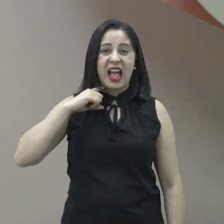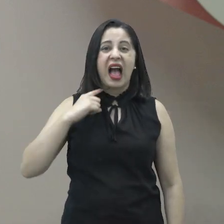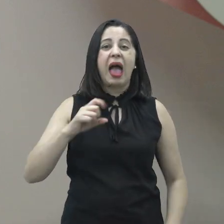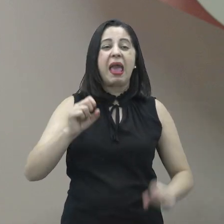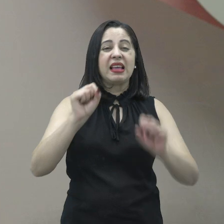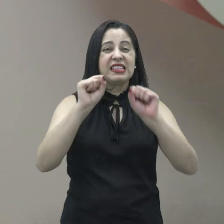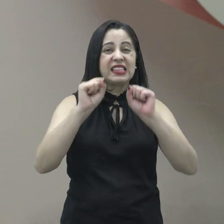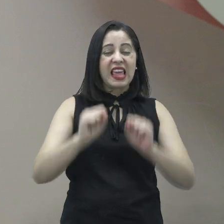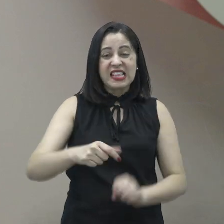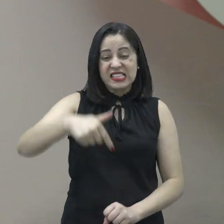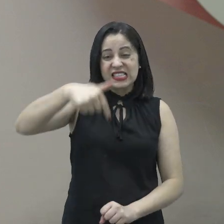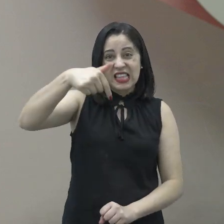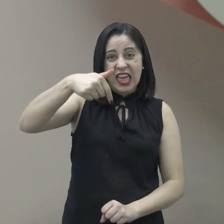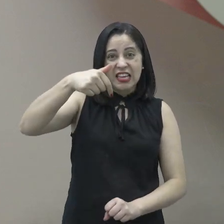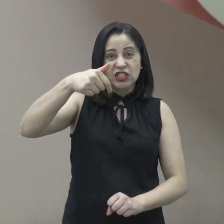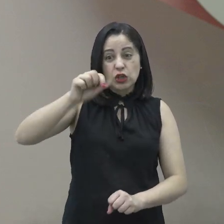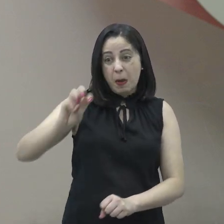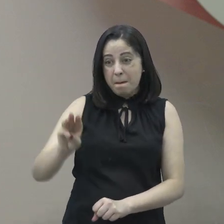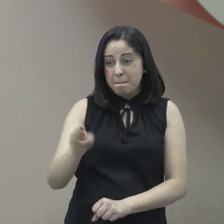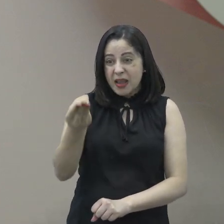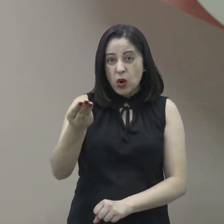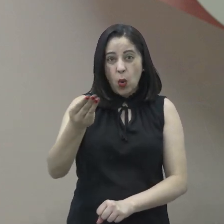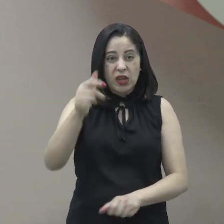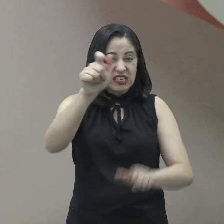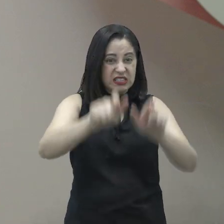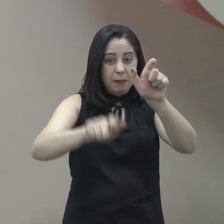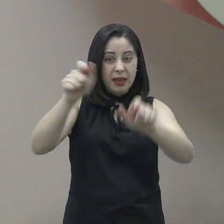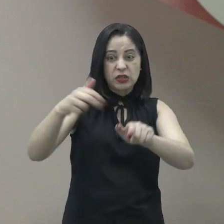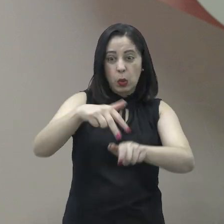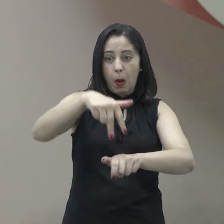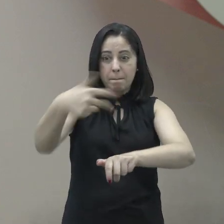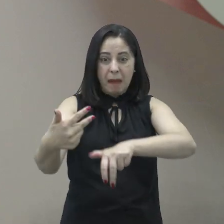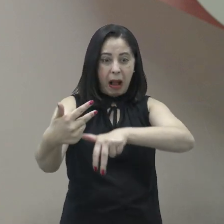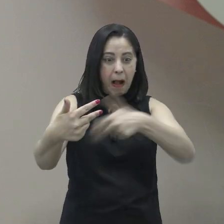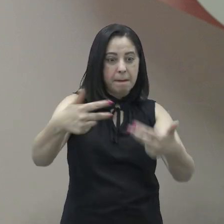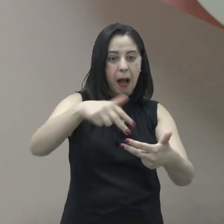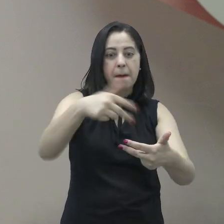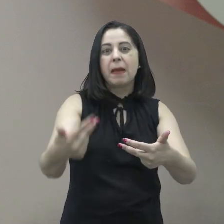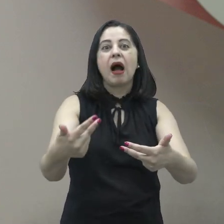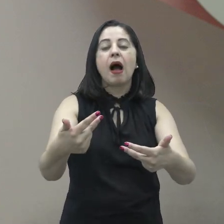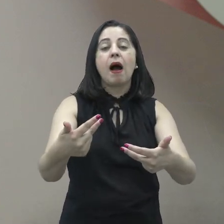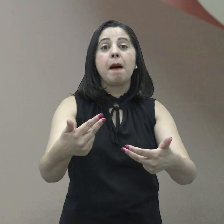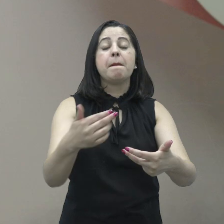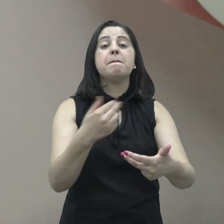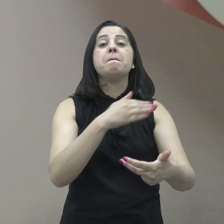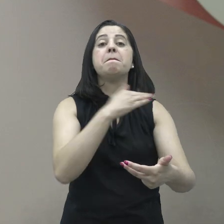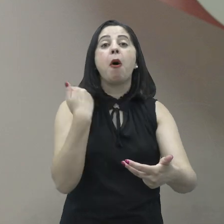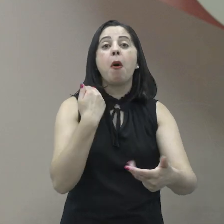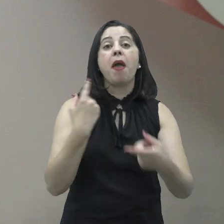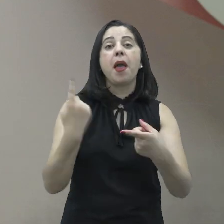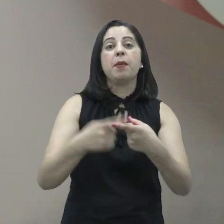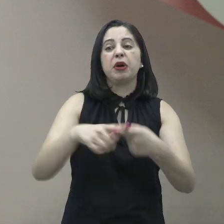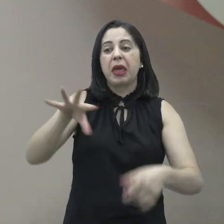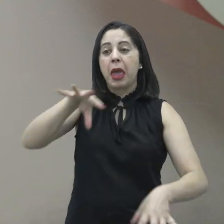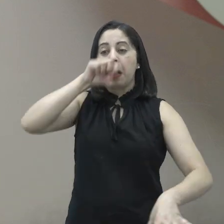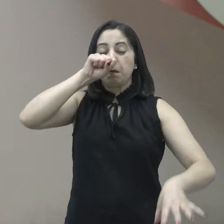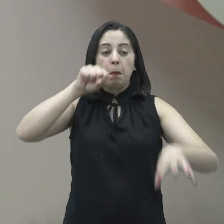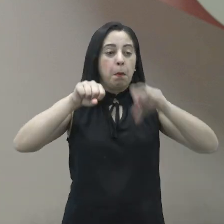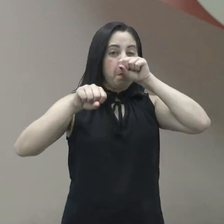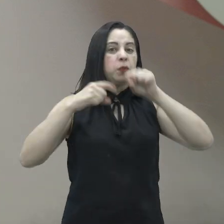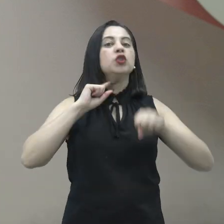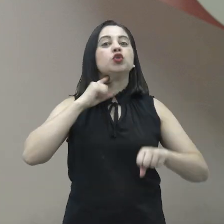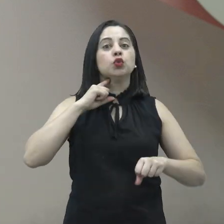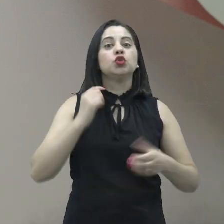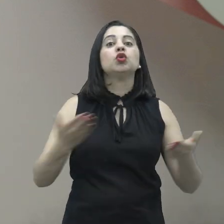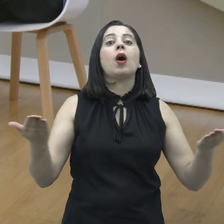a 7 milhões de mortes por ano. E agora a gente vai escutar a